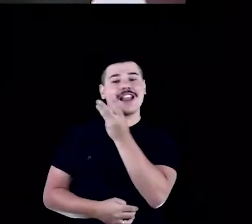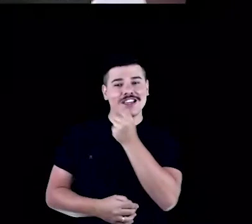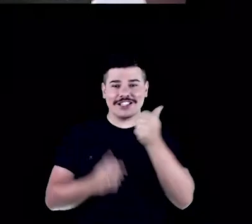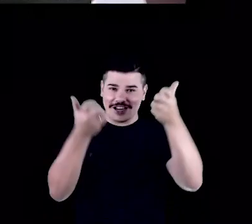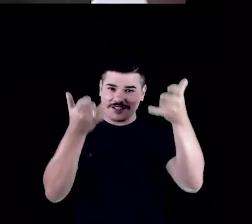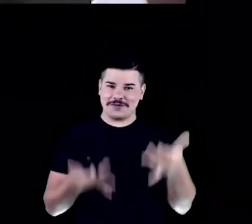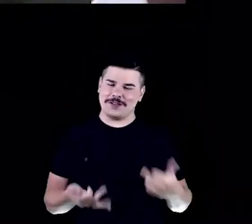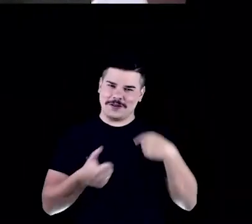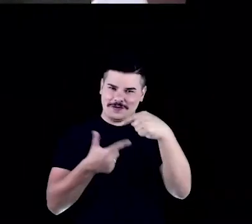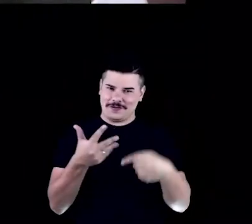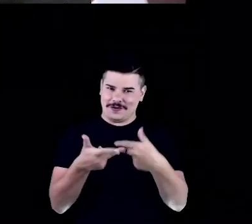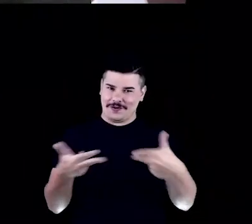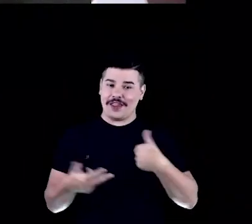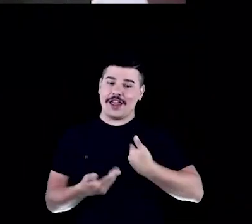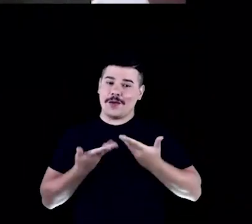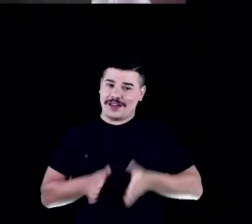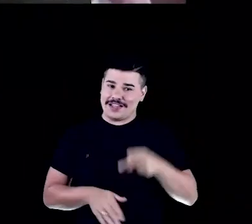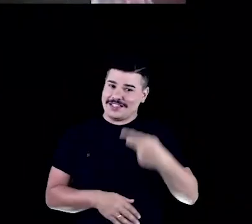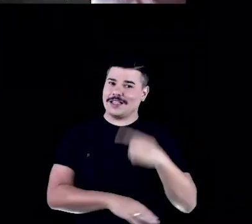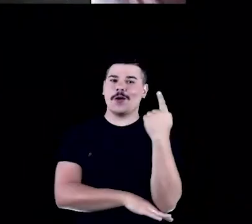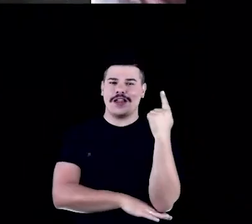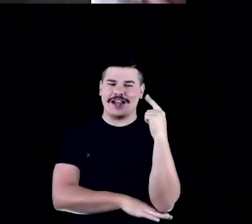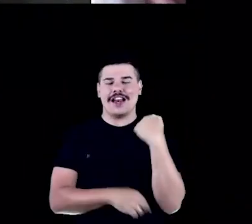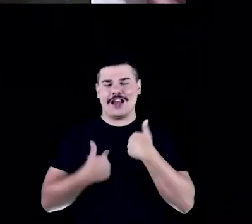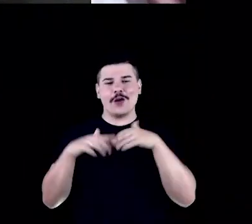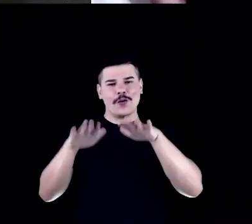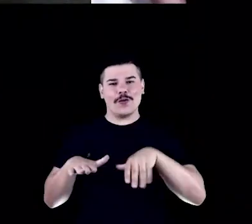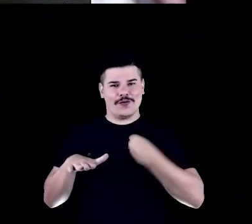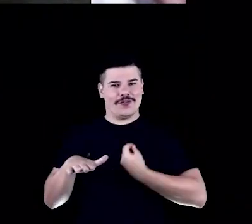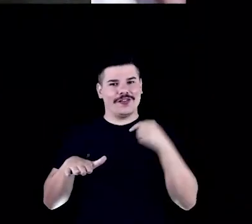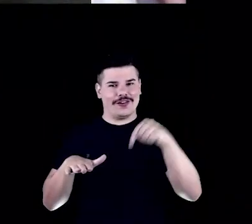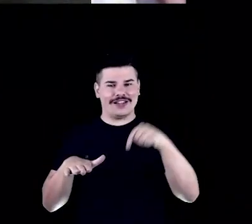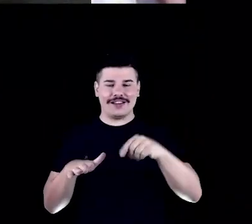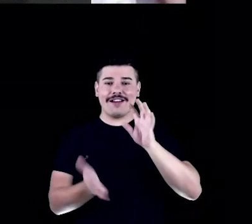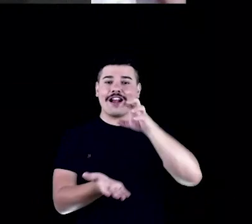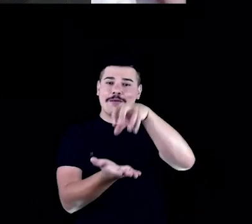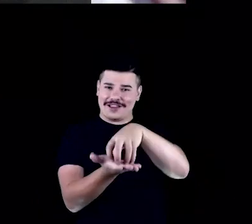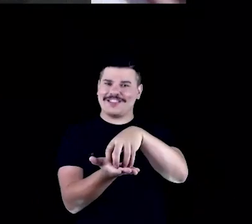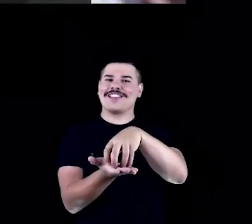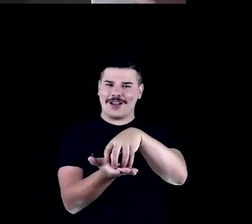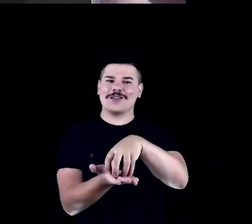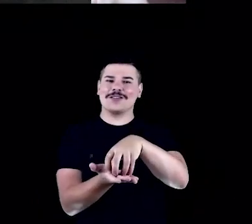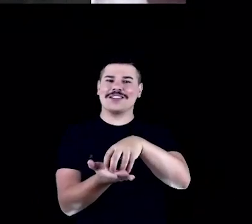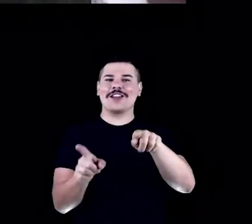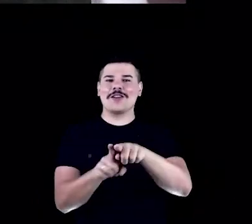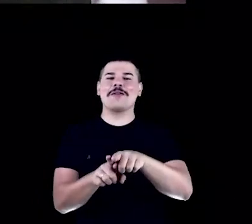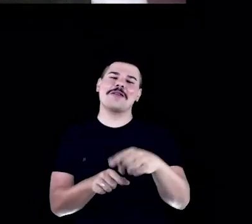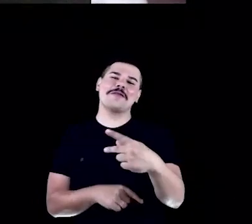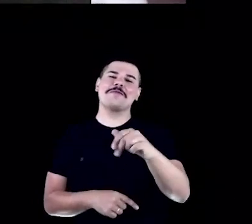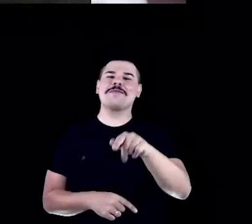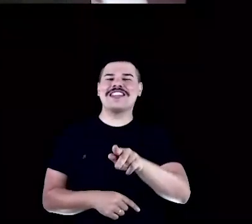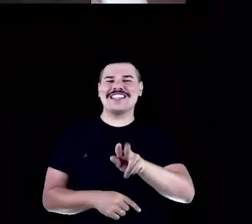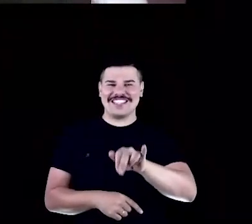aí as linhas gerais. Eu nasci aqui em Goiânia, onde eu estou agora, a capital do Césio e